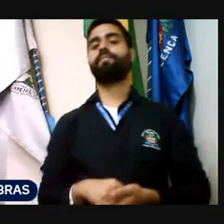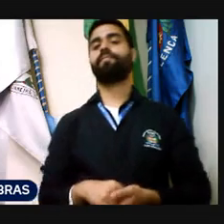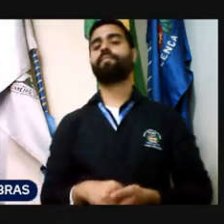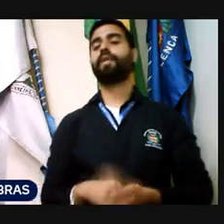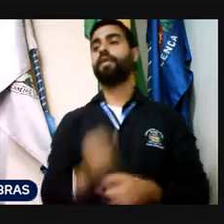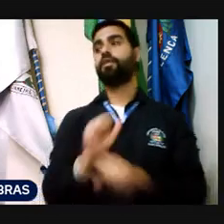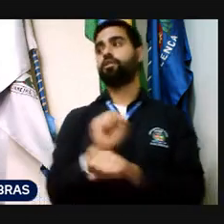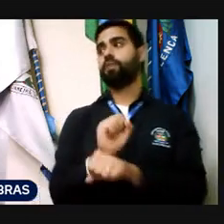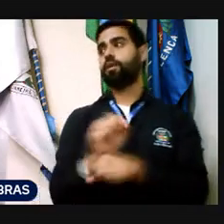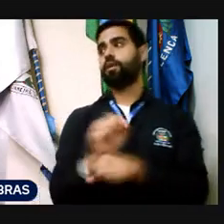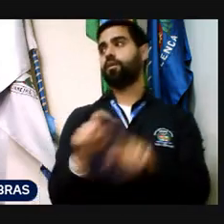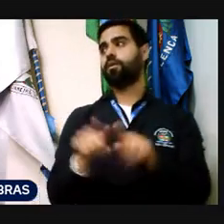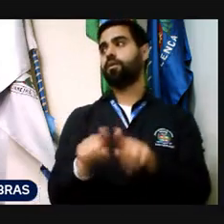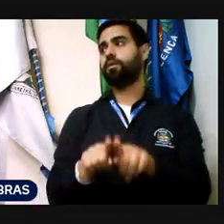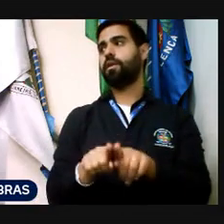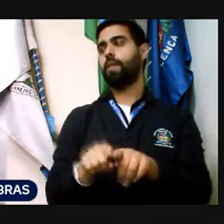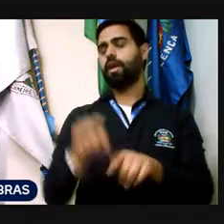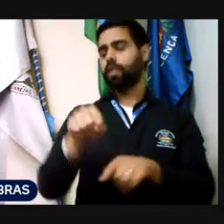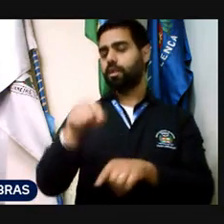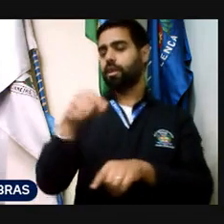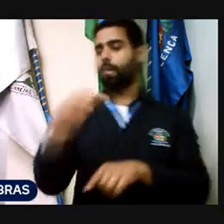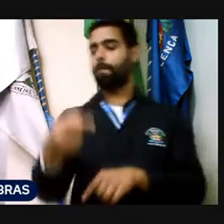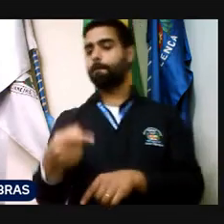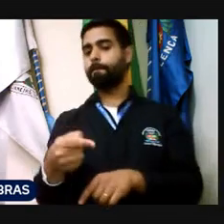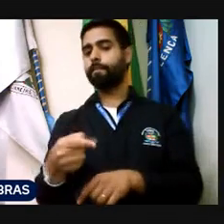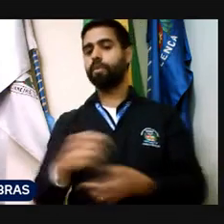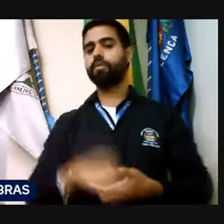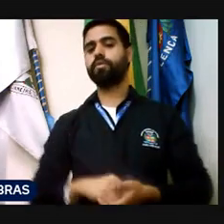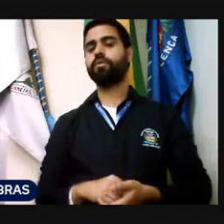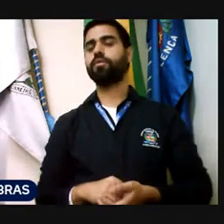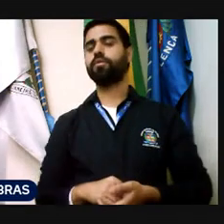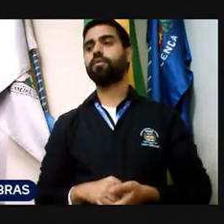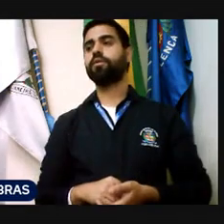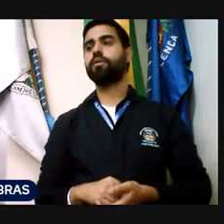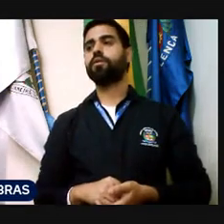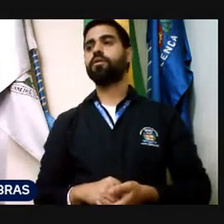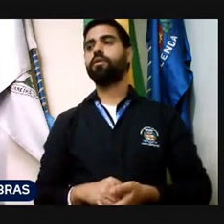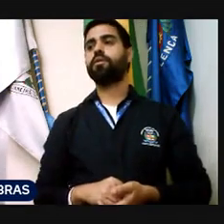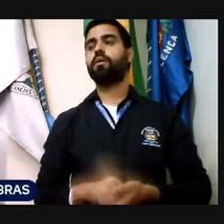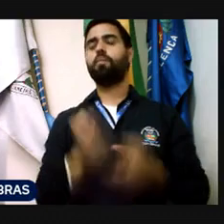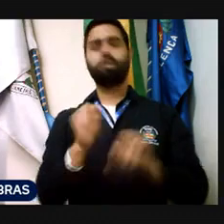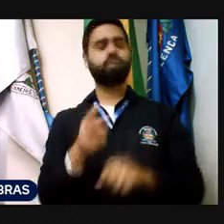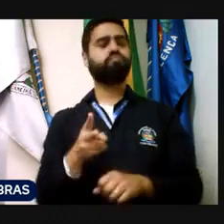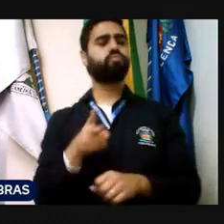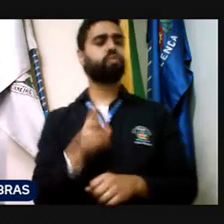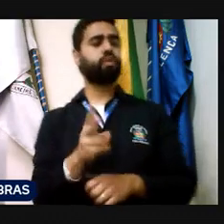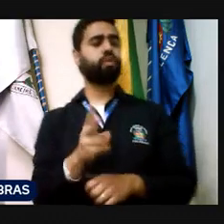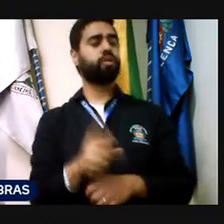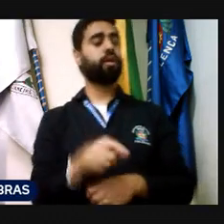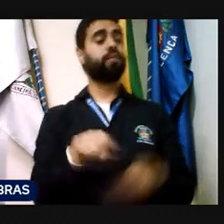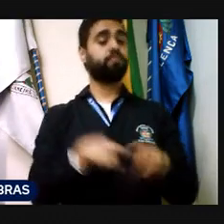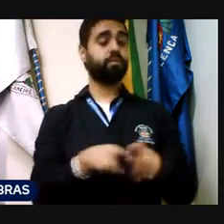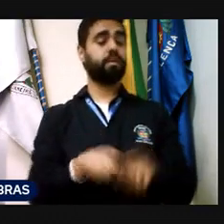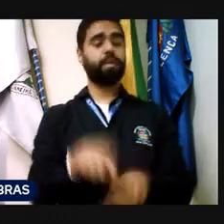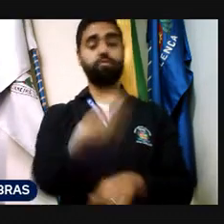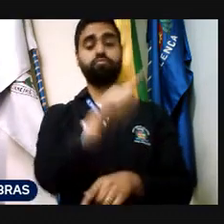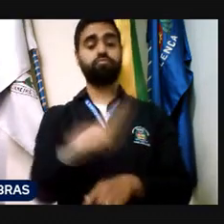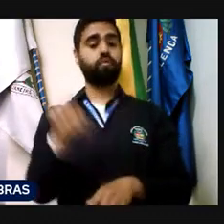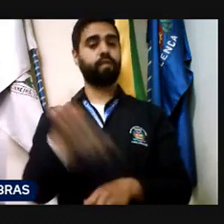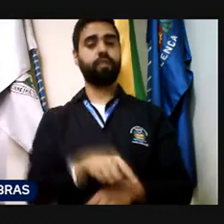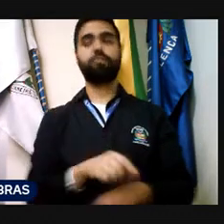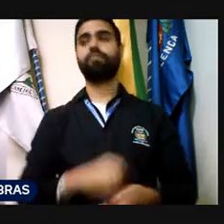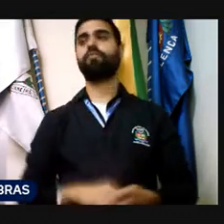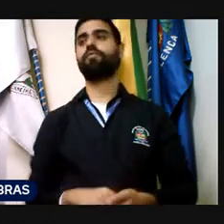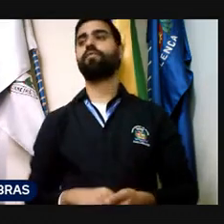no aguardo de que, a partir de nova apreciação, as razões apresentadas possam ser acolhidas com a manutenção do presente